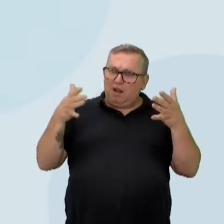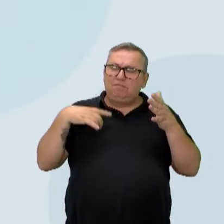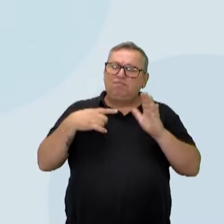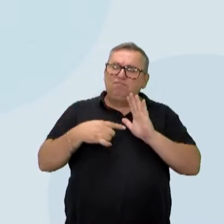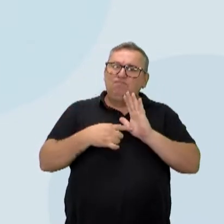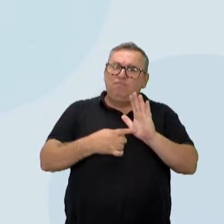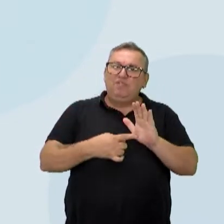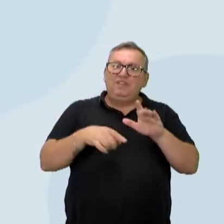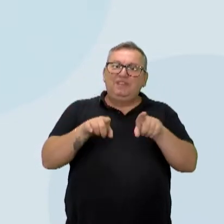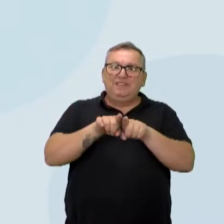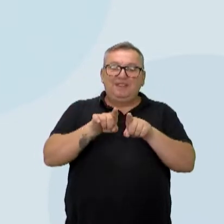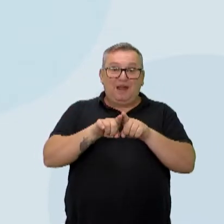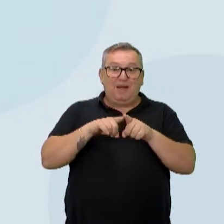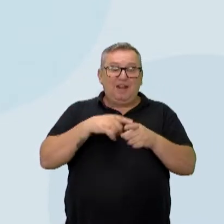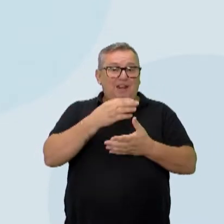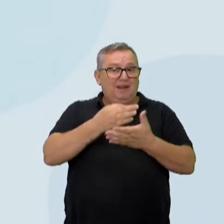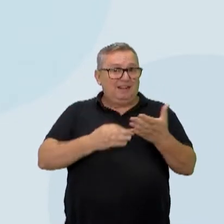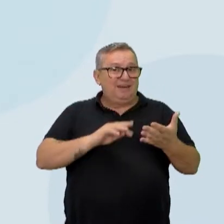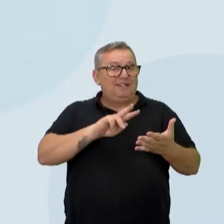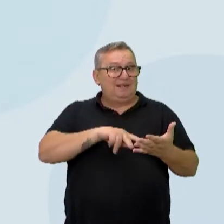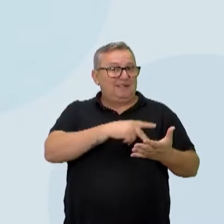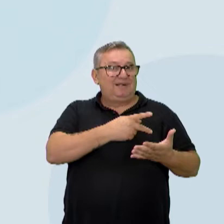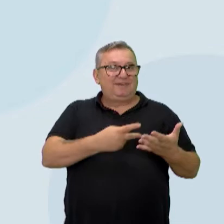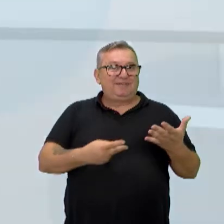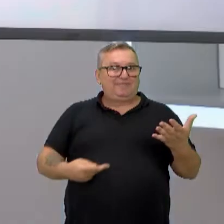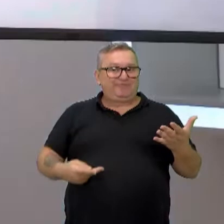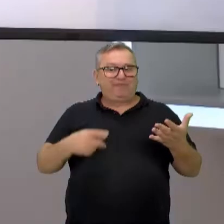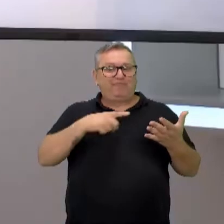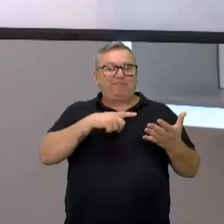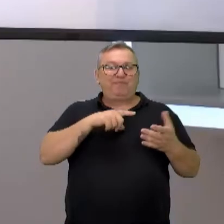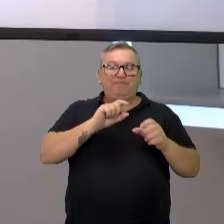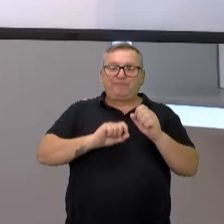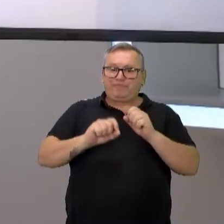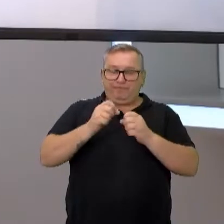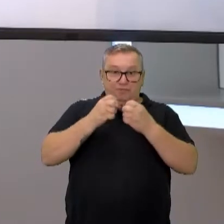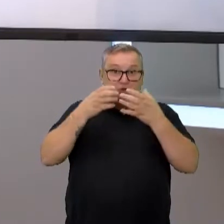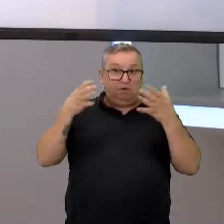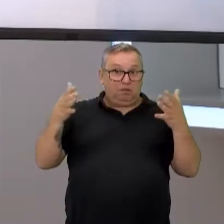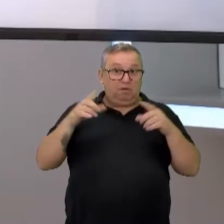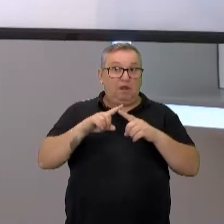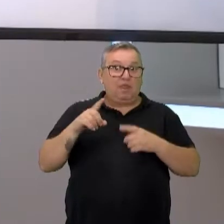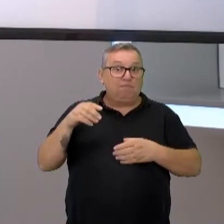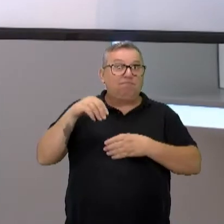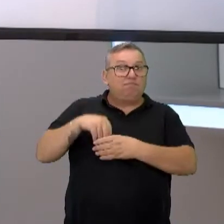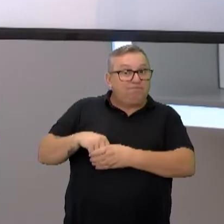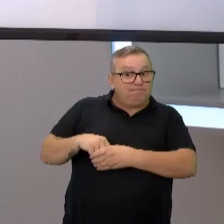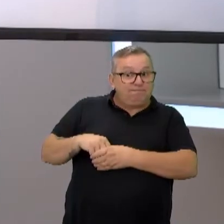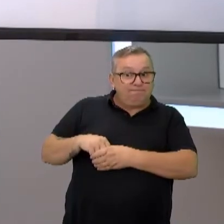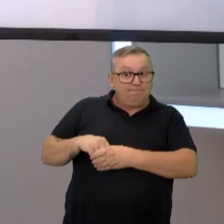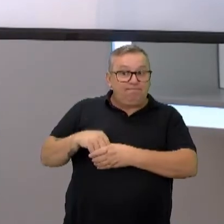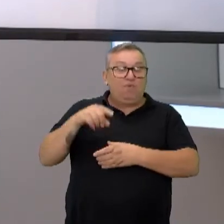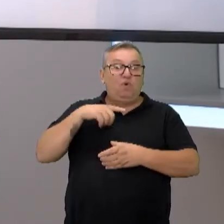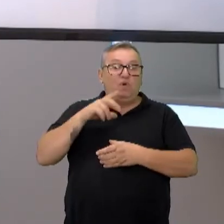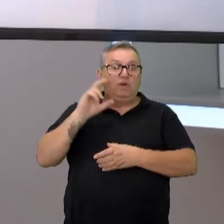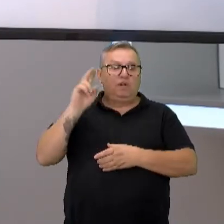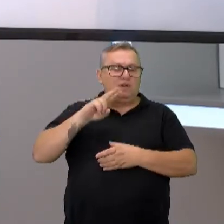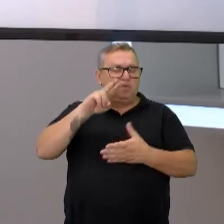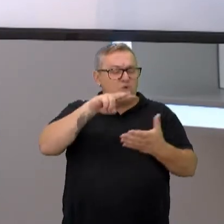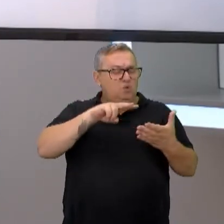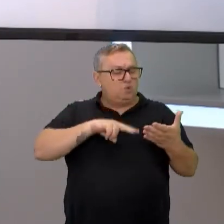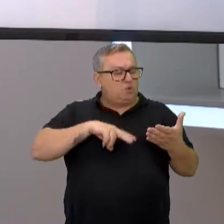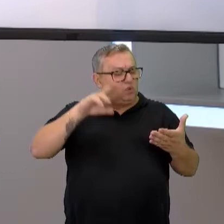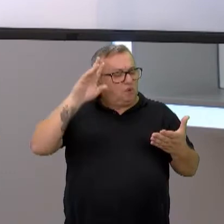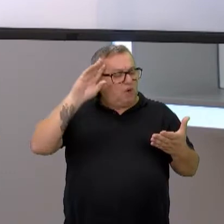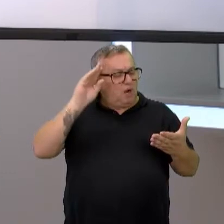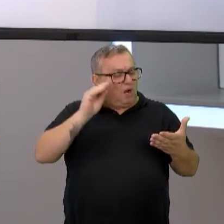Geralmente, esses textos poéticos, eles trabalham com a linguagem que não está tão explícita assim, ela está implícita. Então, você tem que ler, entender.